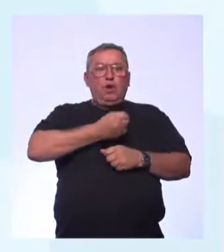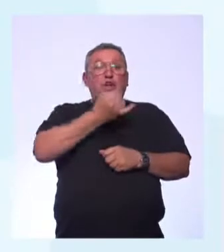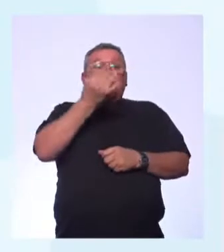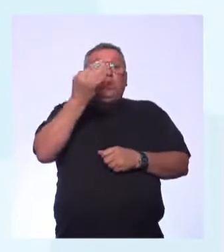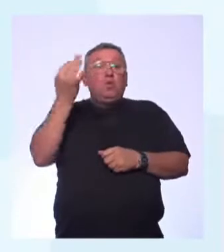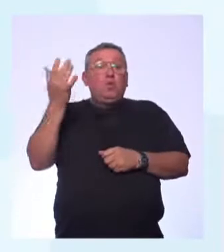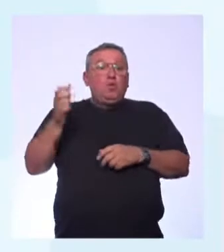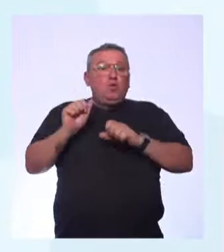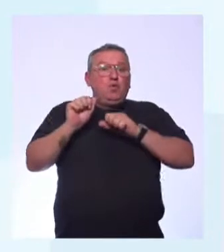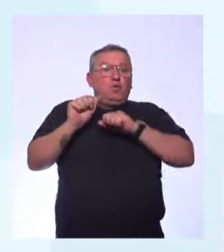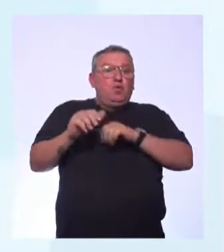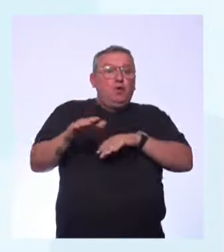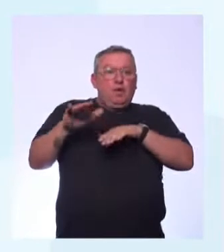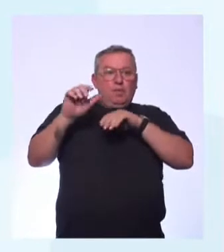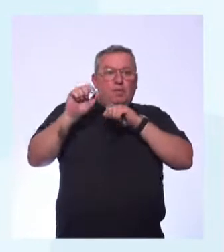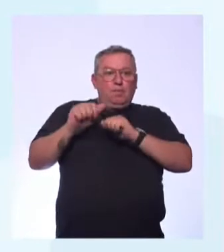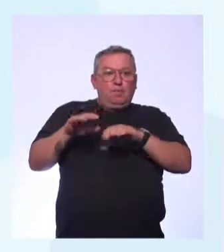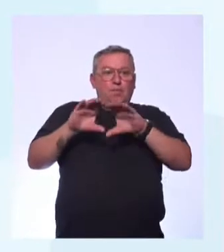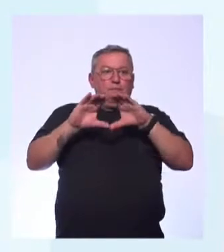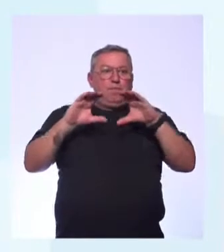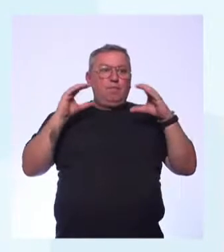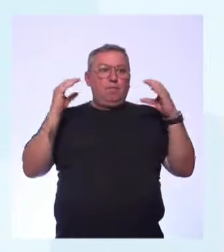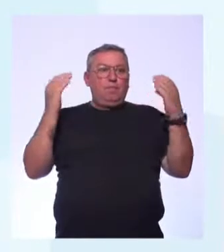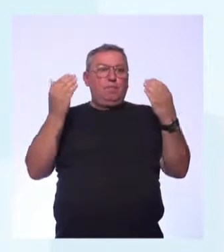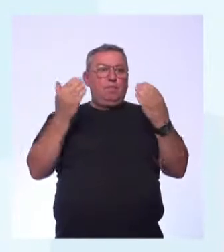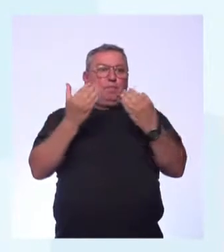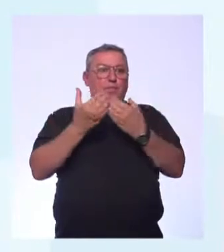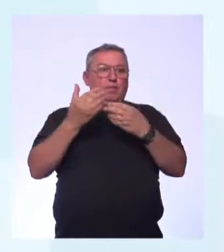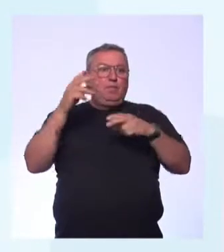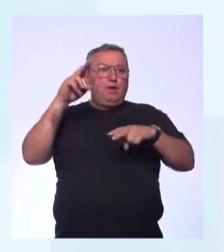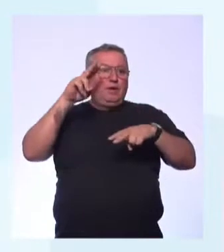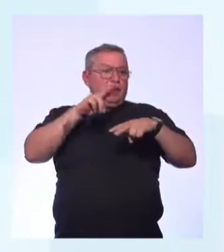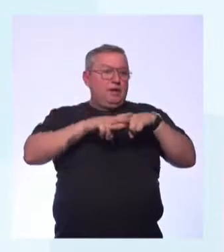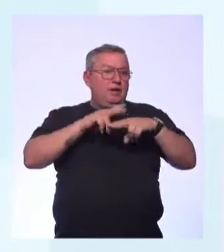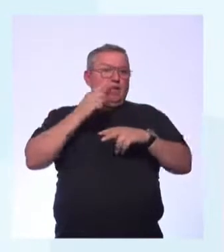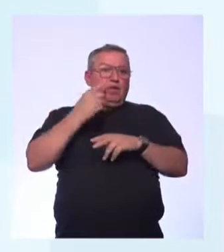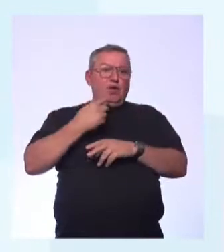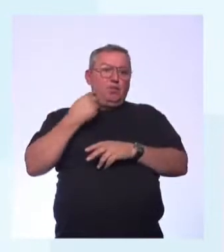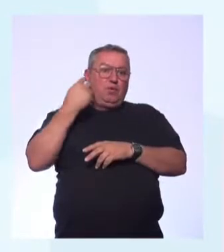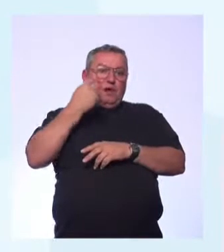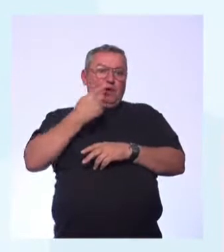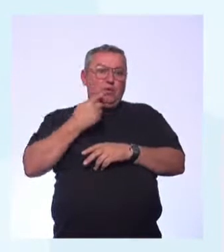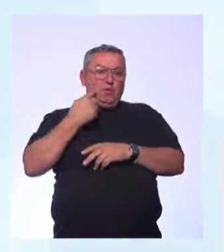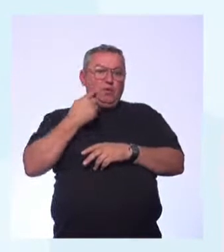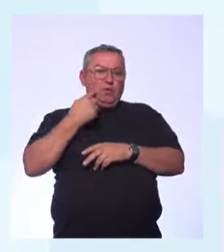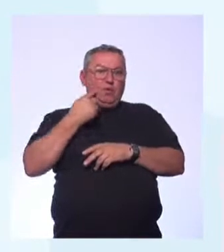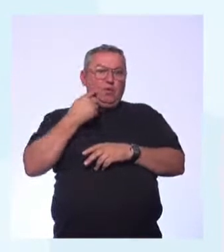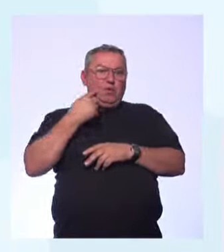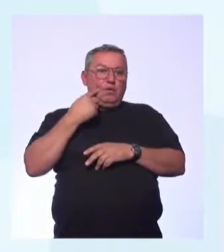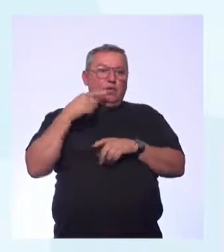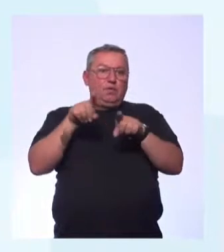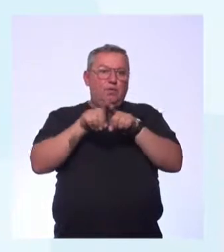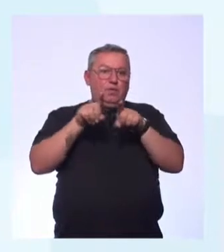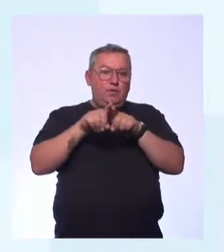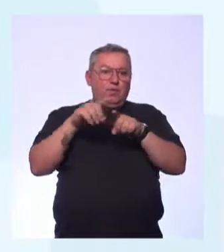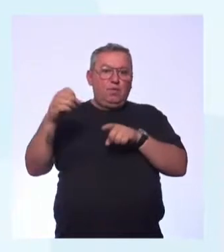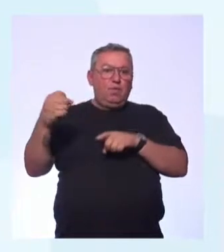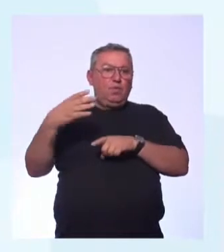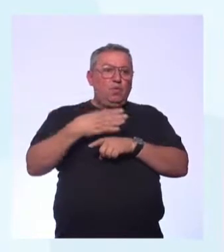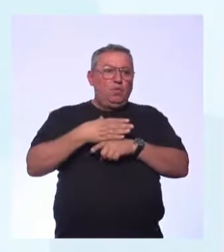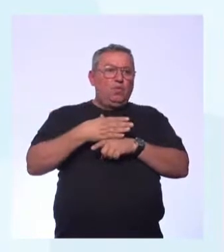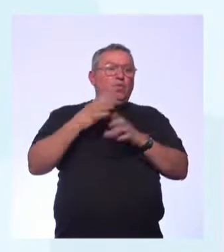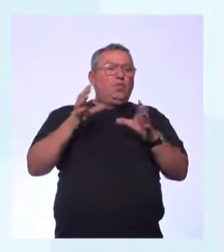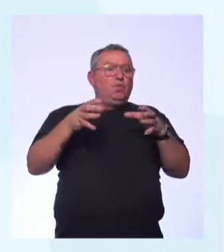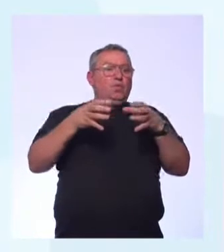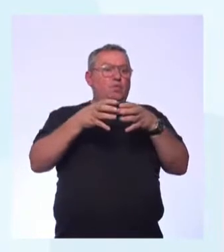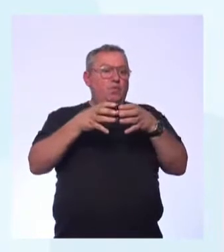mandou inúmeros soldados à Assembleia para prender os deputados, instituindo um